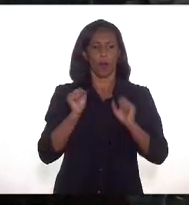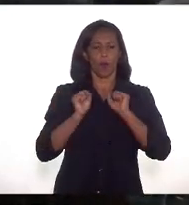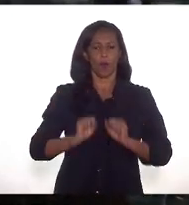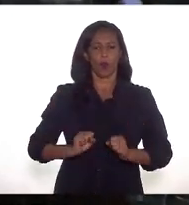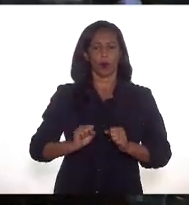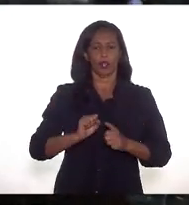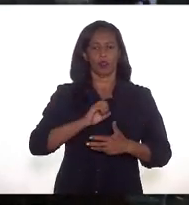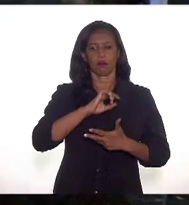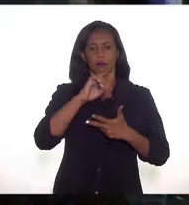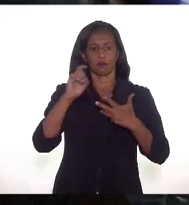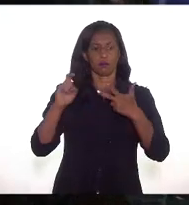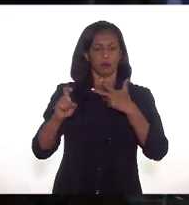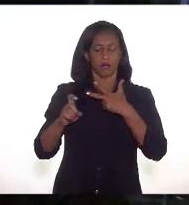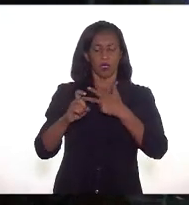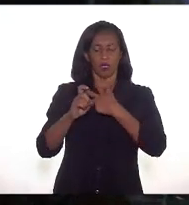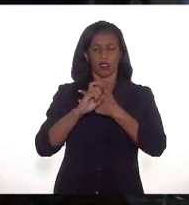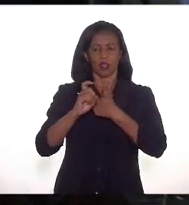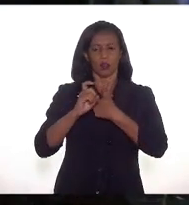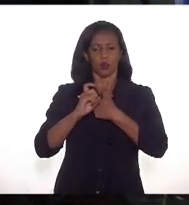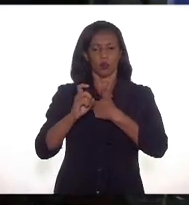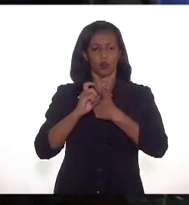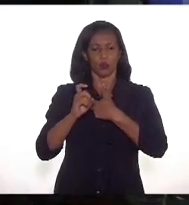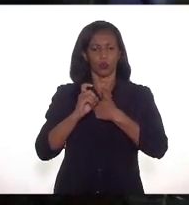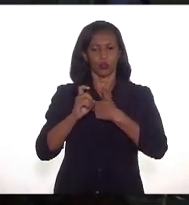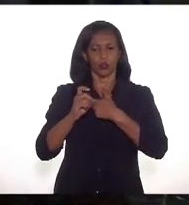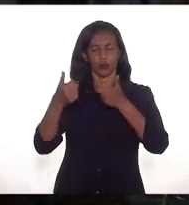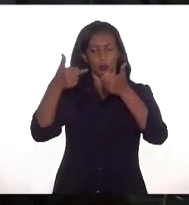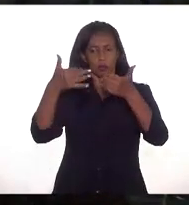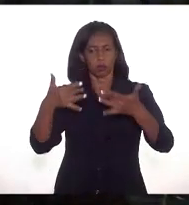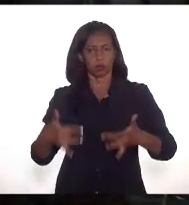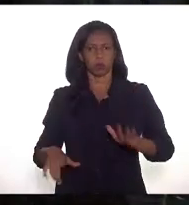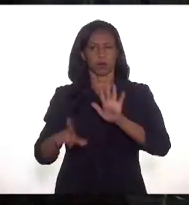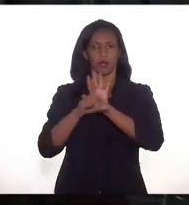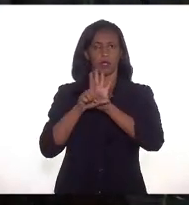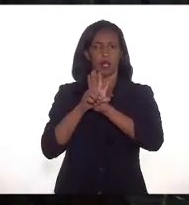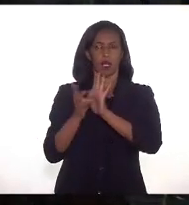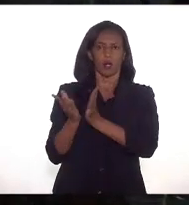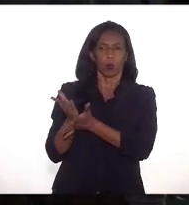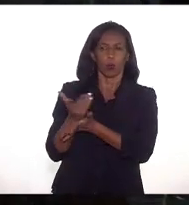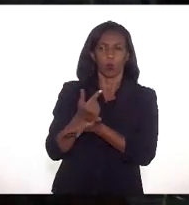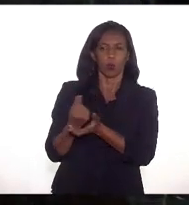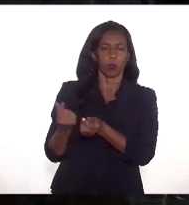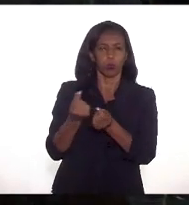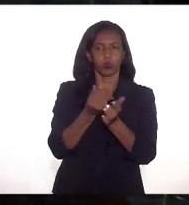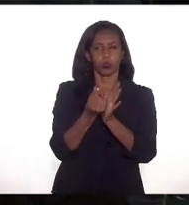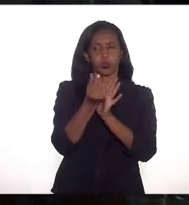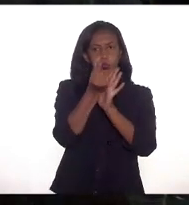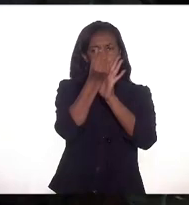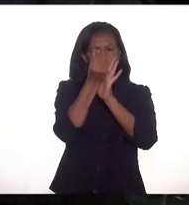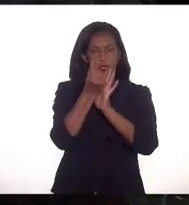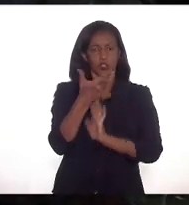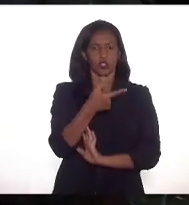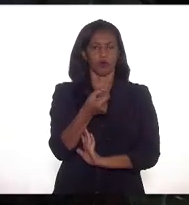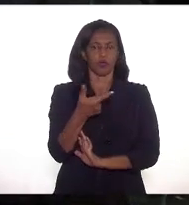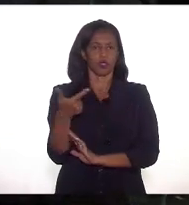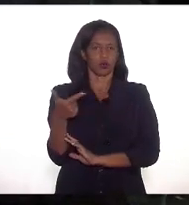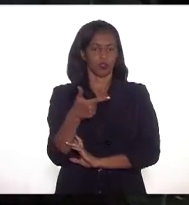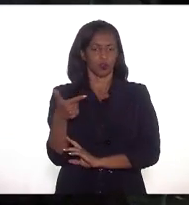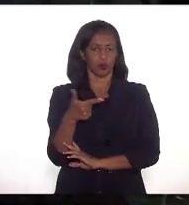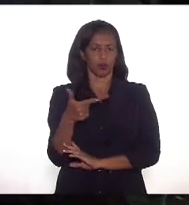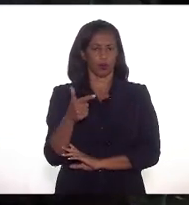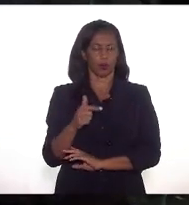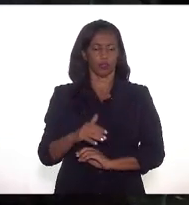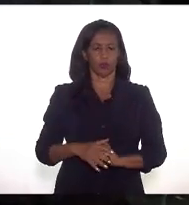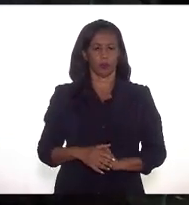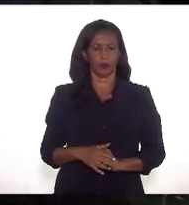que dispõe sobre as diretrizes para a elaboração da lei do orçamento anual de 2022 e da outras providências.